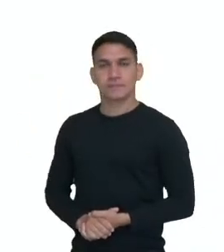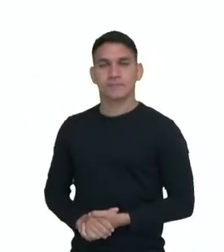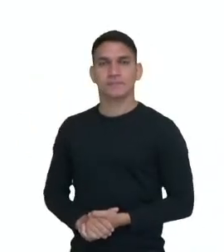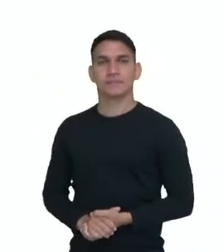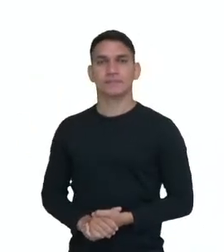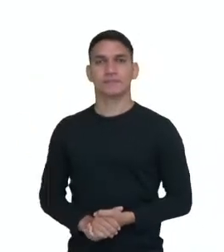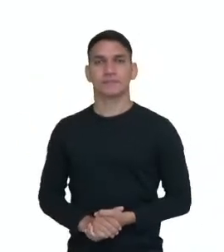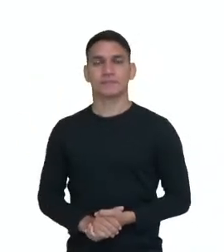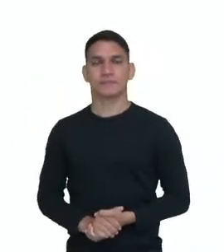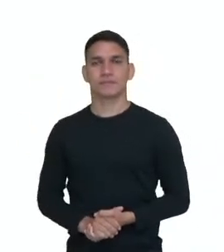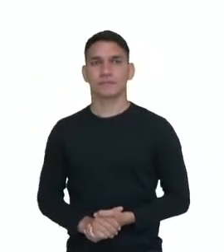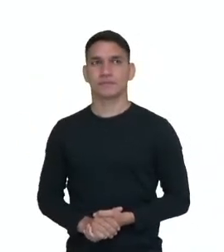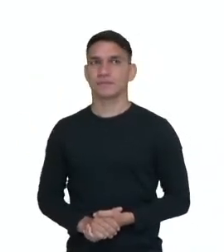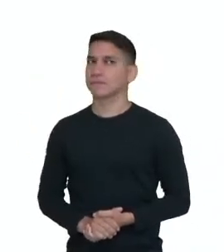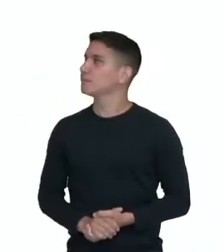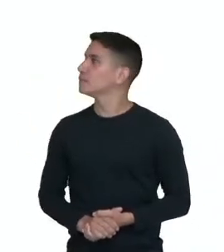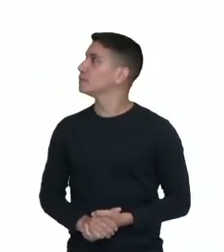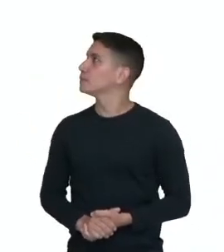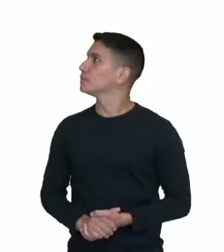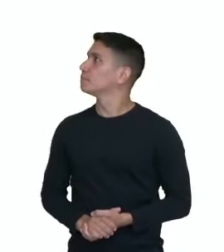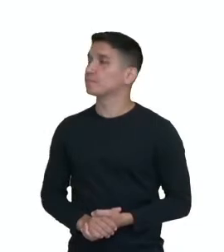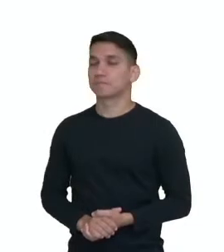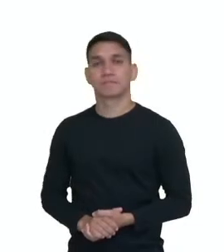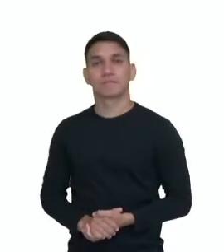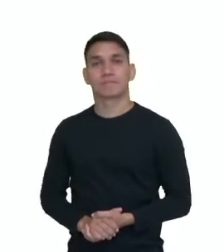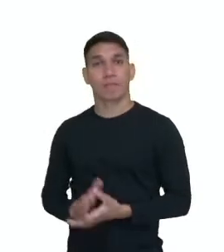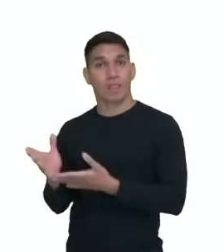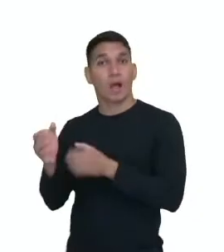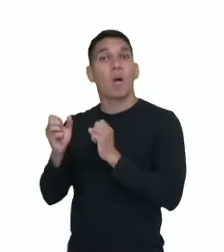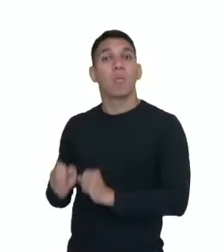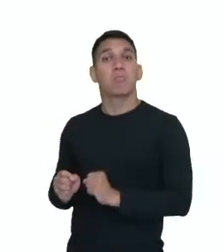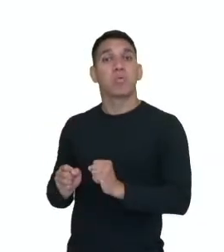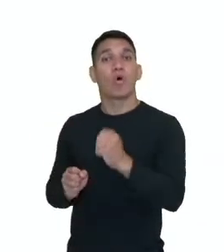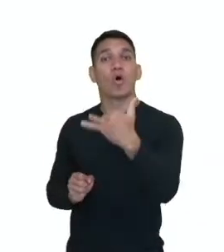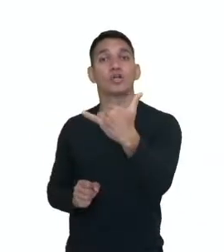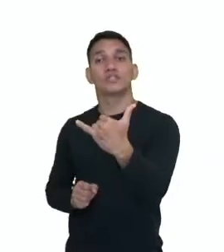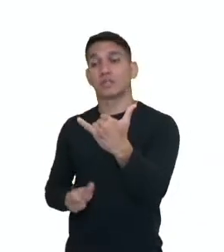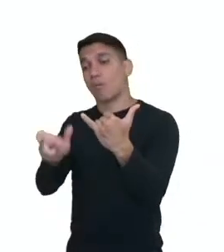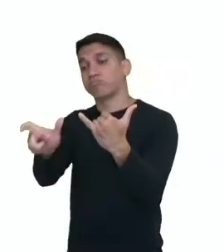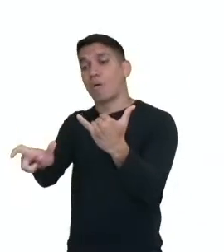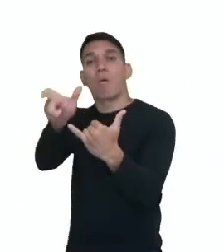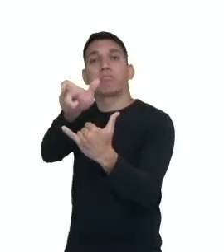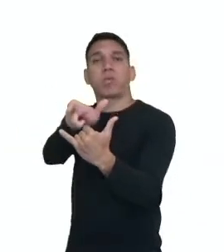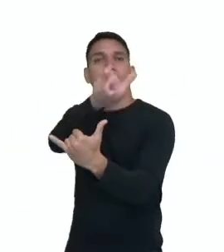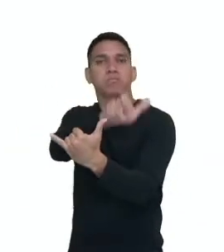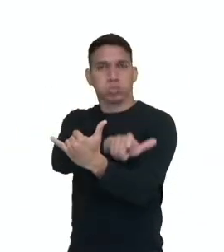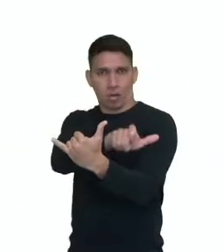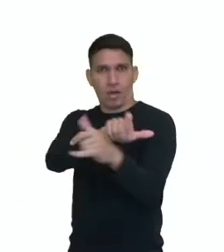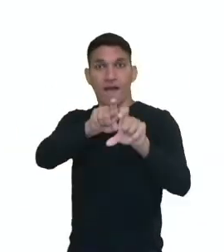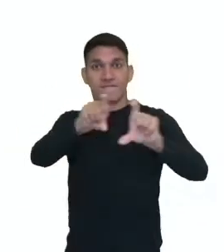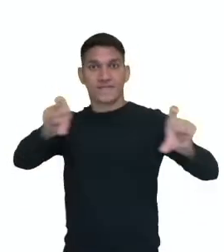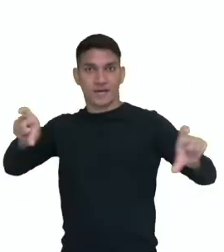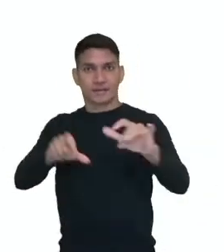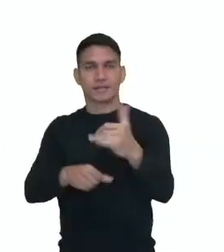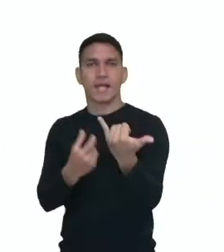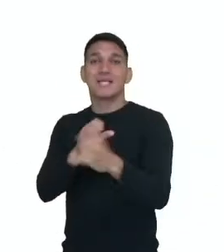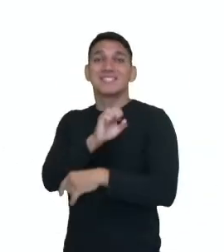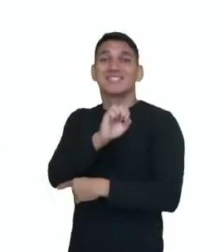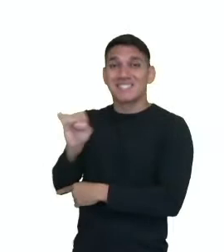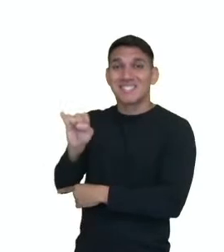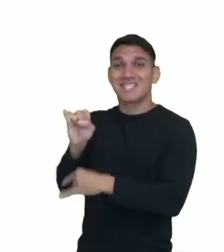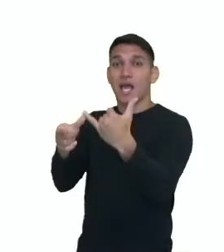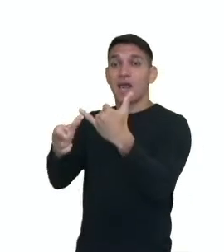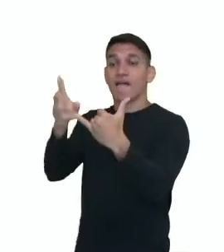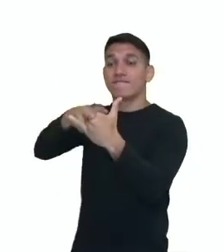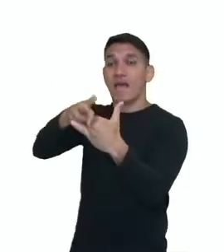nos, vos, os, as e lhes podem ocupar três posições distintas na frase. Se eles estão antes